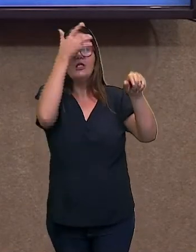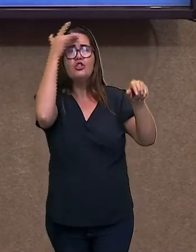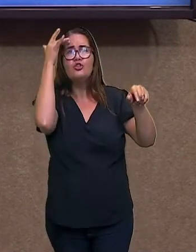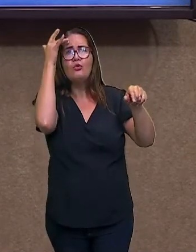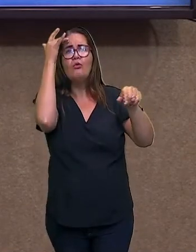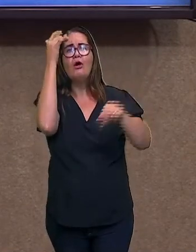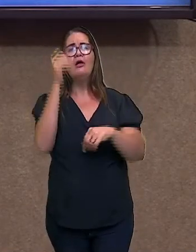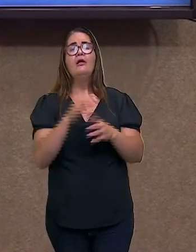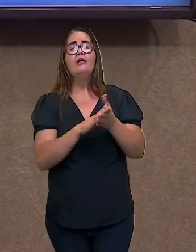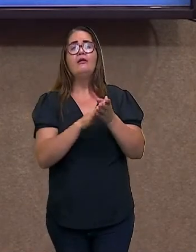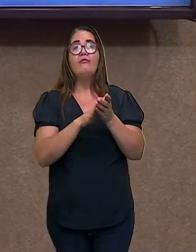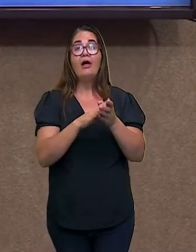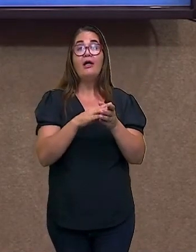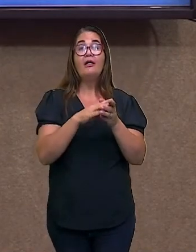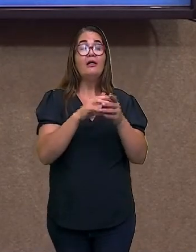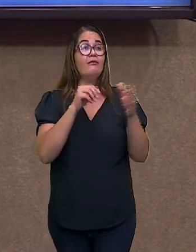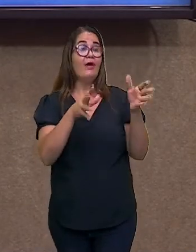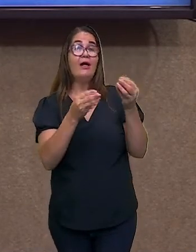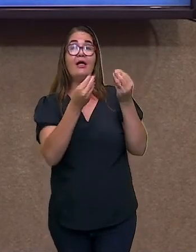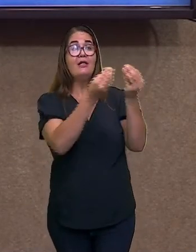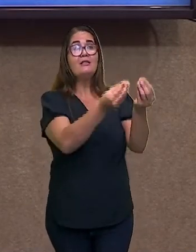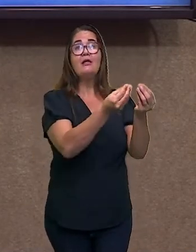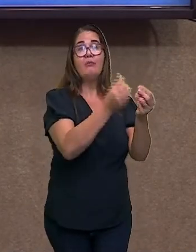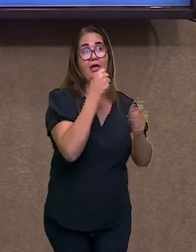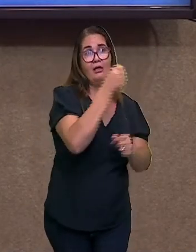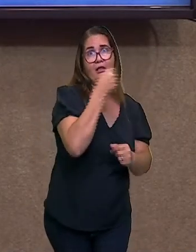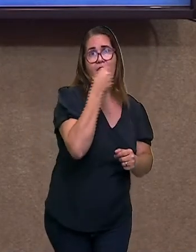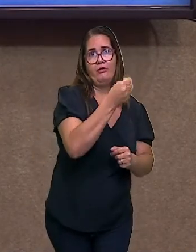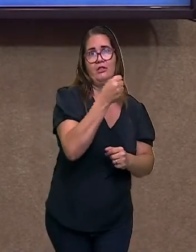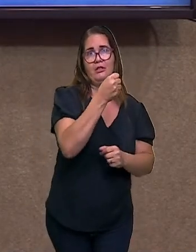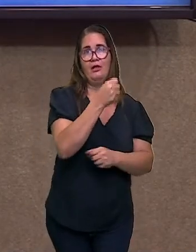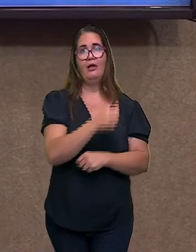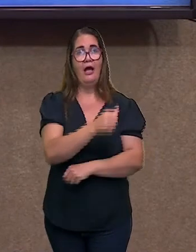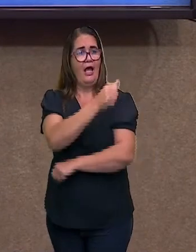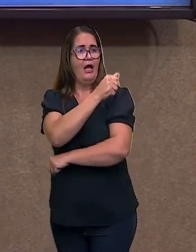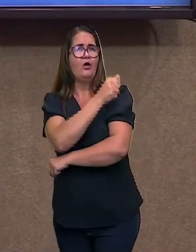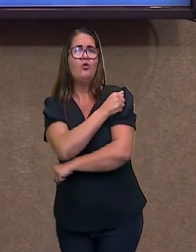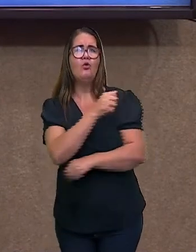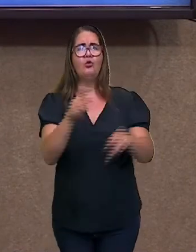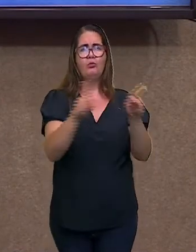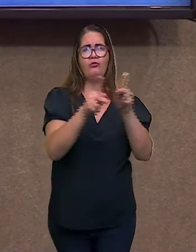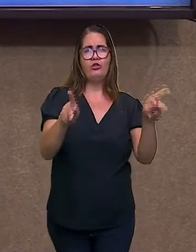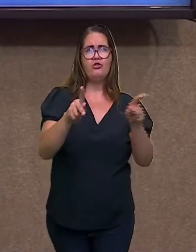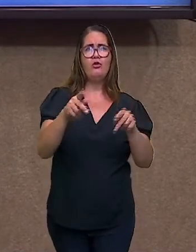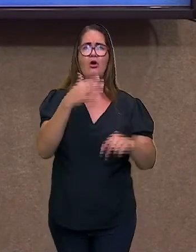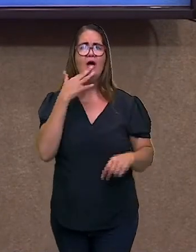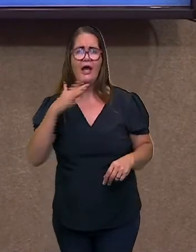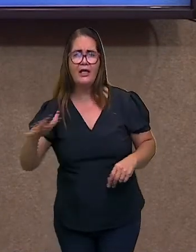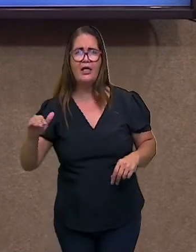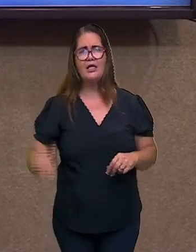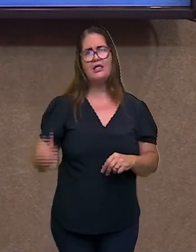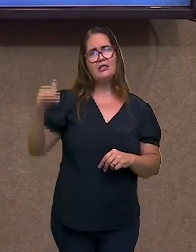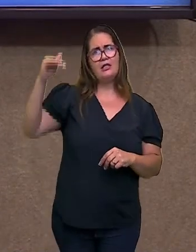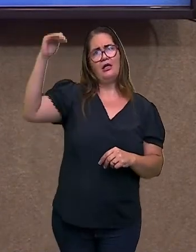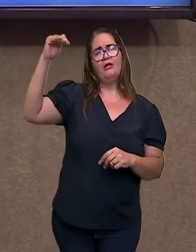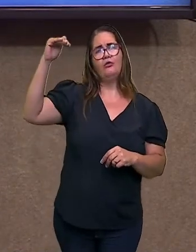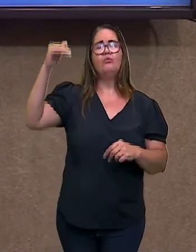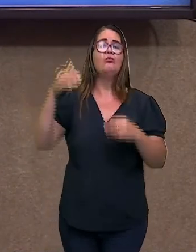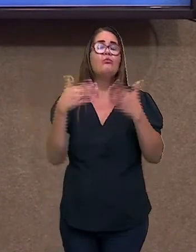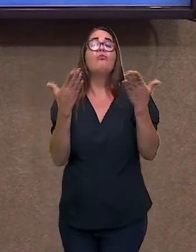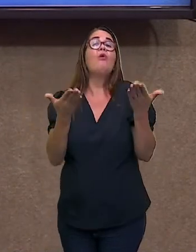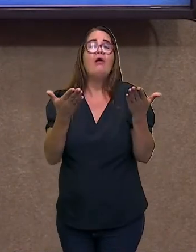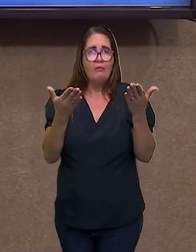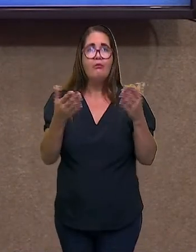público. E onde aparece? Na TV, na internet, nos jornais, nas rádios, tá